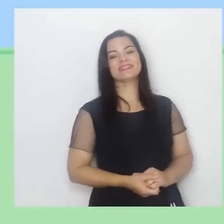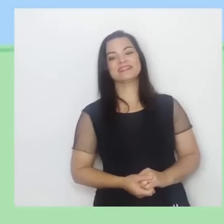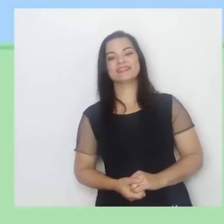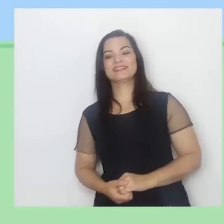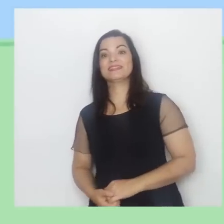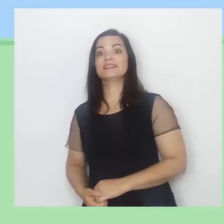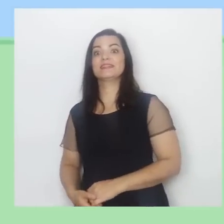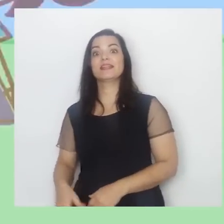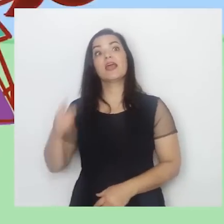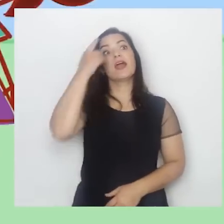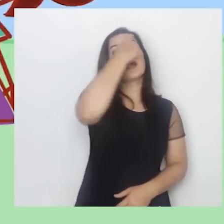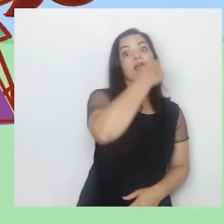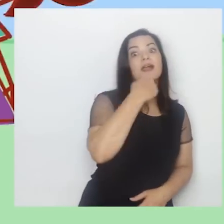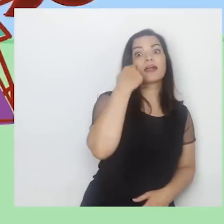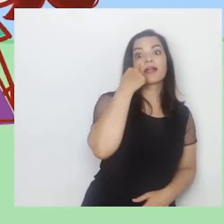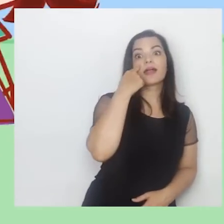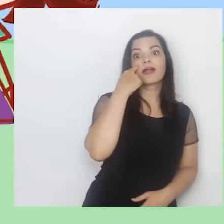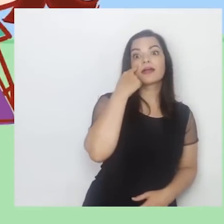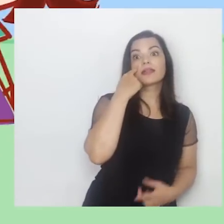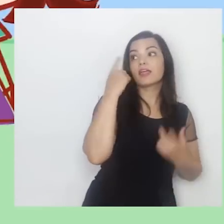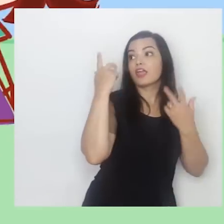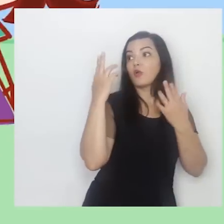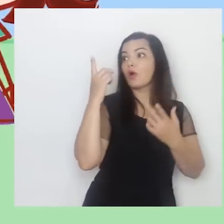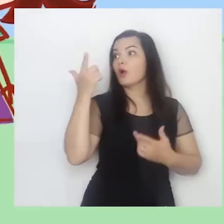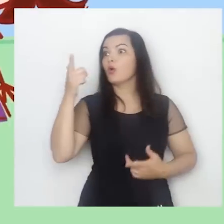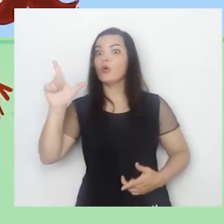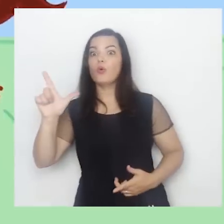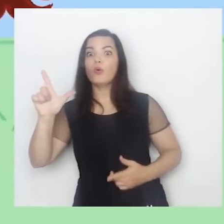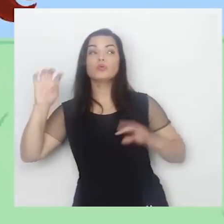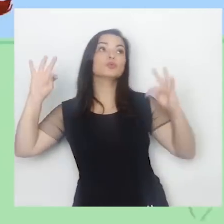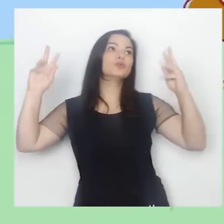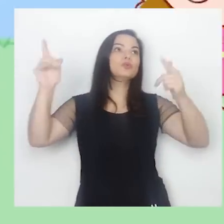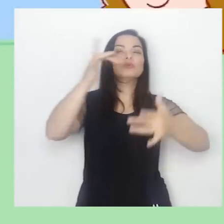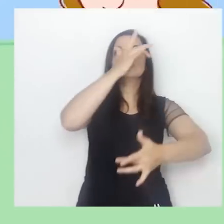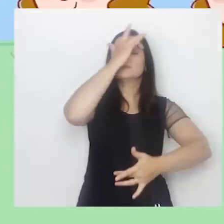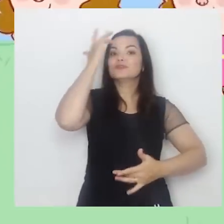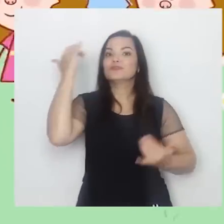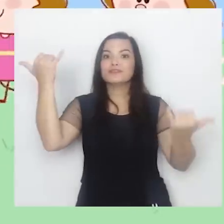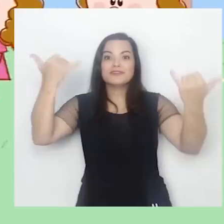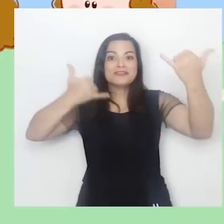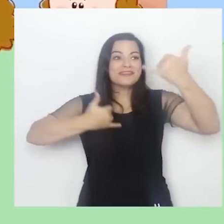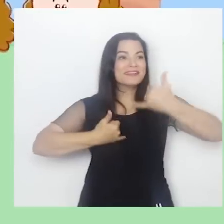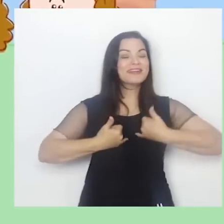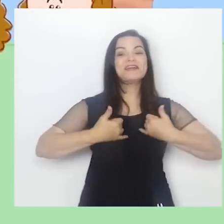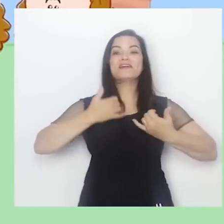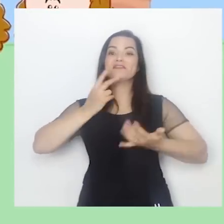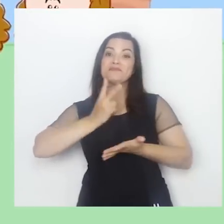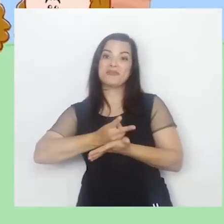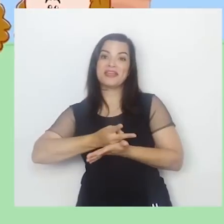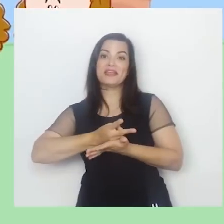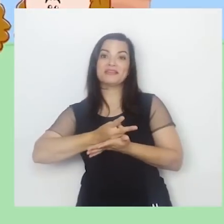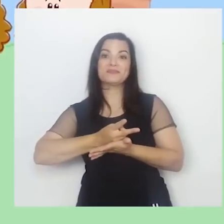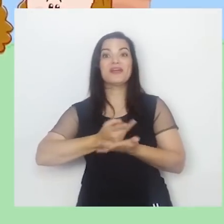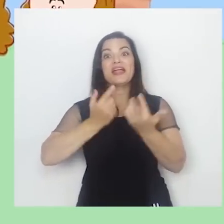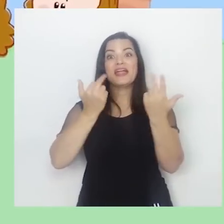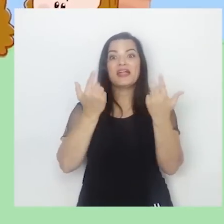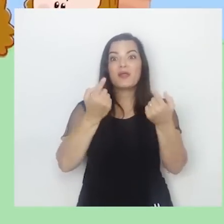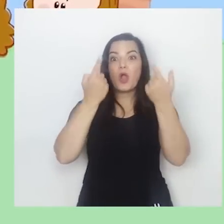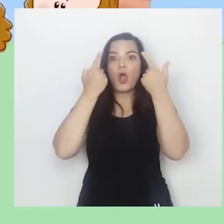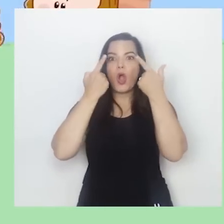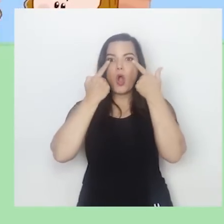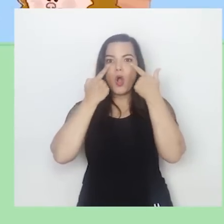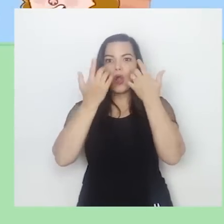Cara de um, focinho de outro, é o que todo mundo diz. Mesmo os olhos, mãos e